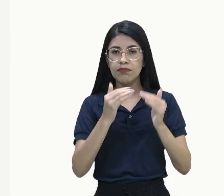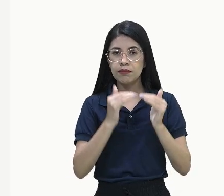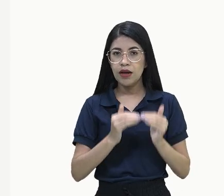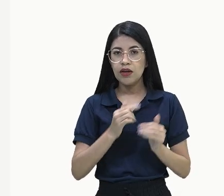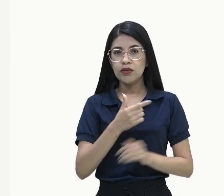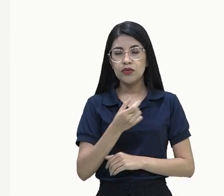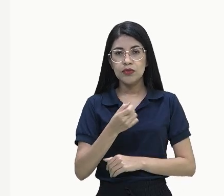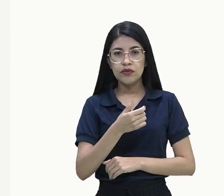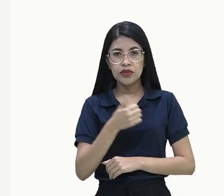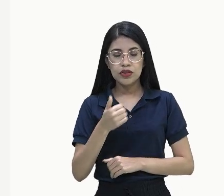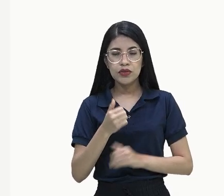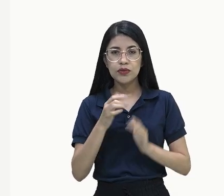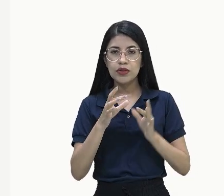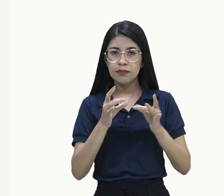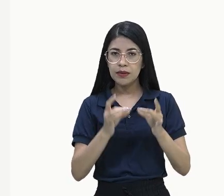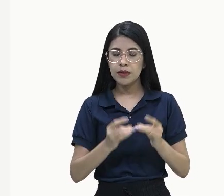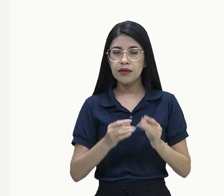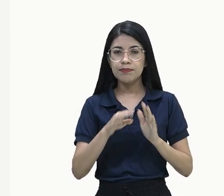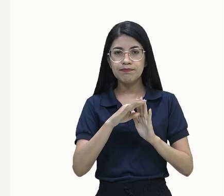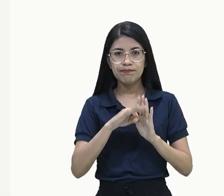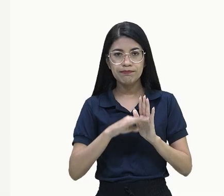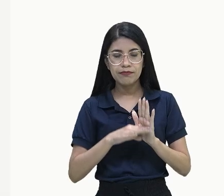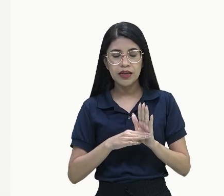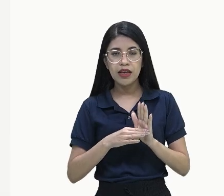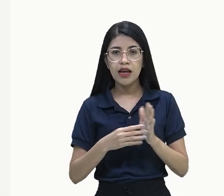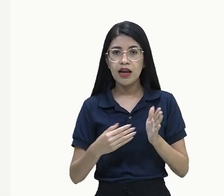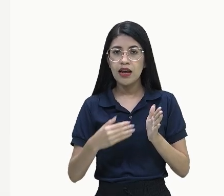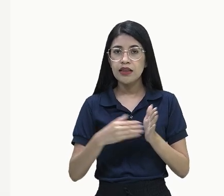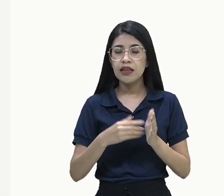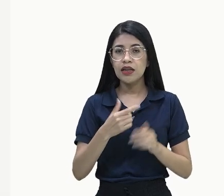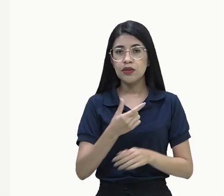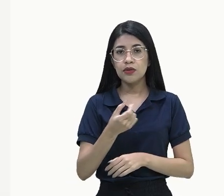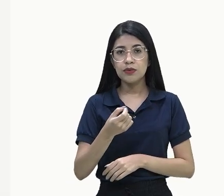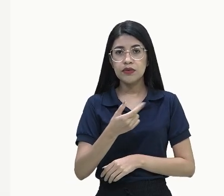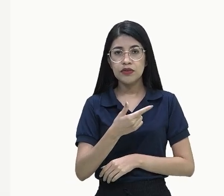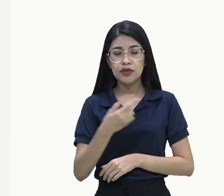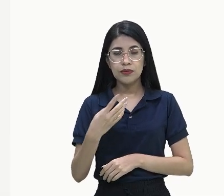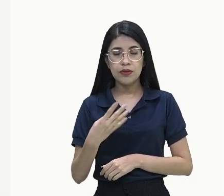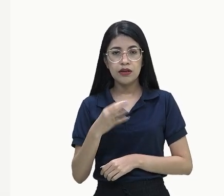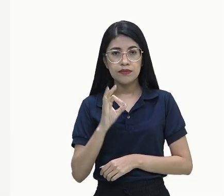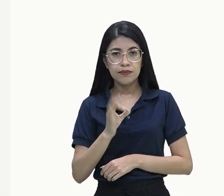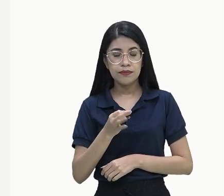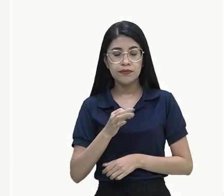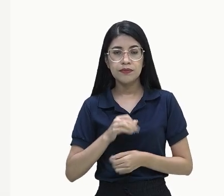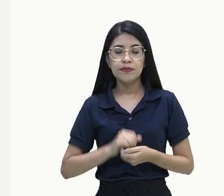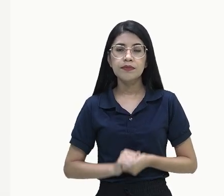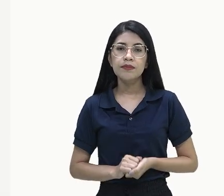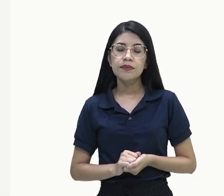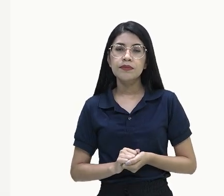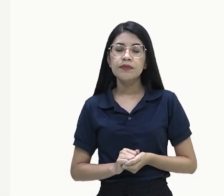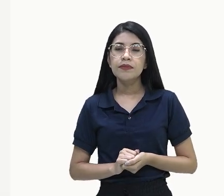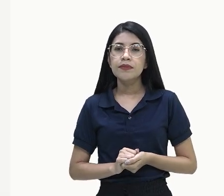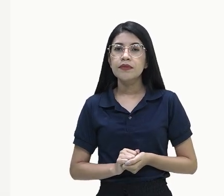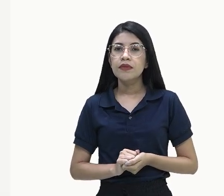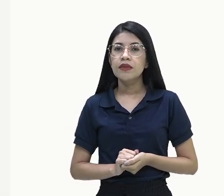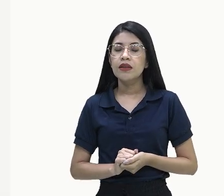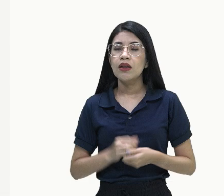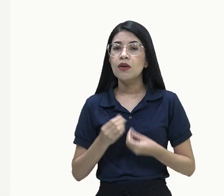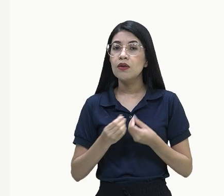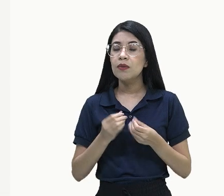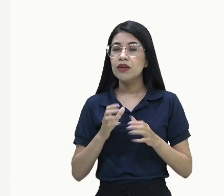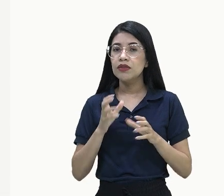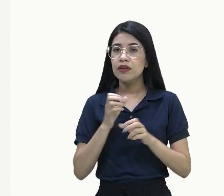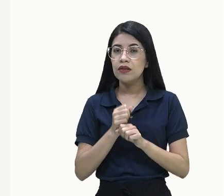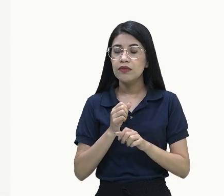vamos fazer até o 4º ano, tá certo? No caso, seria até 2024, né, professor? Exatamente. O que a gente faz? No